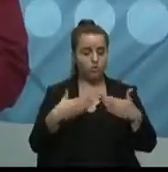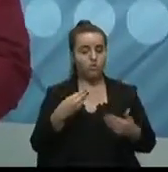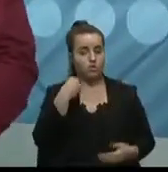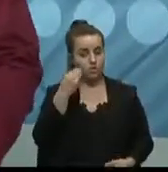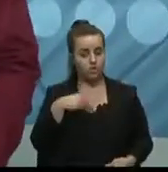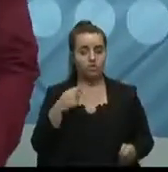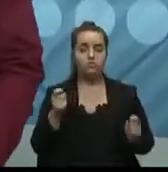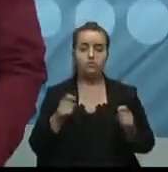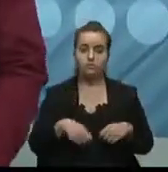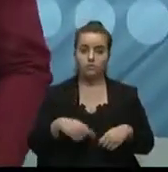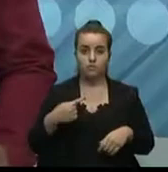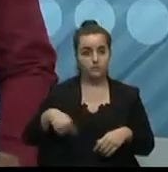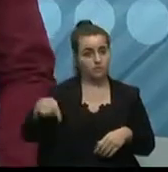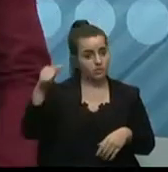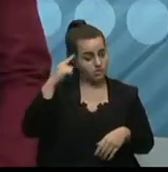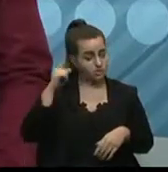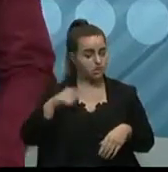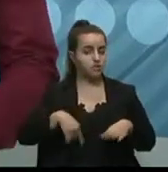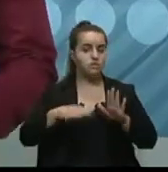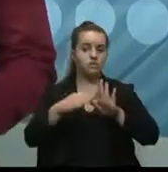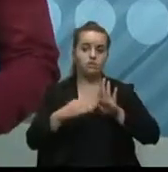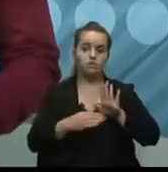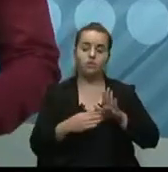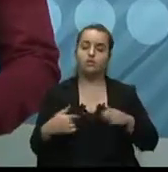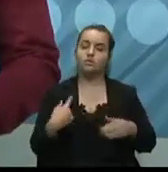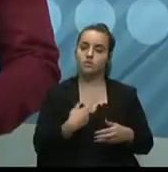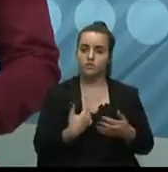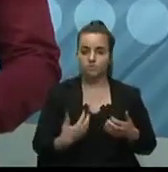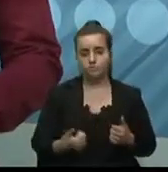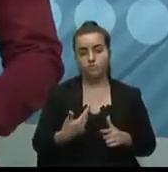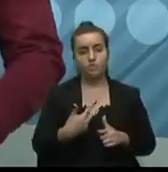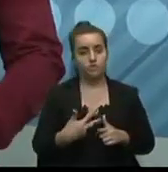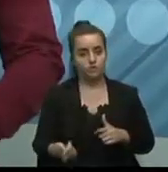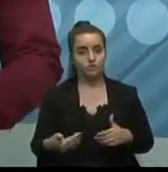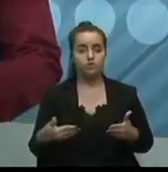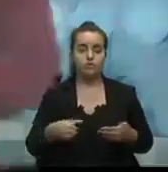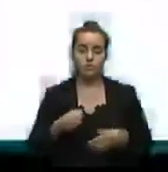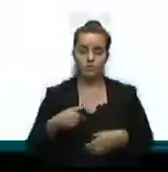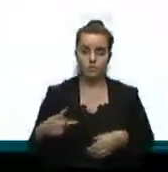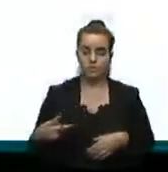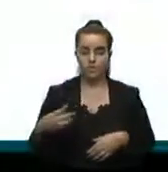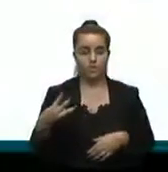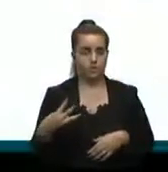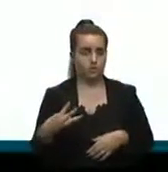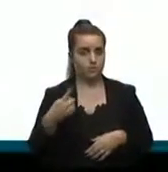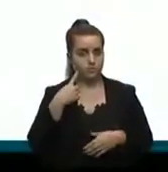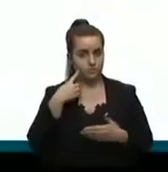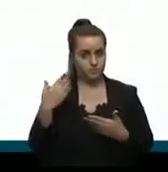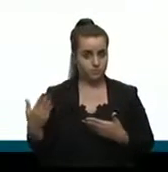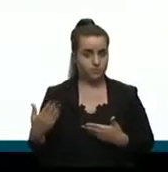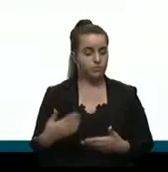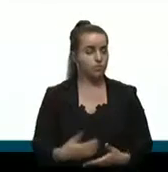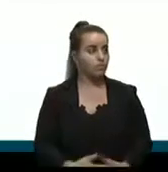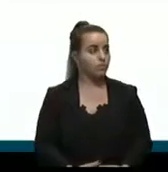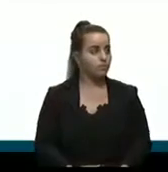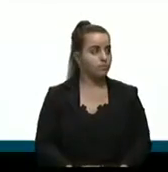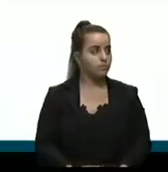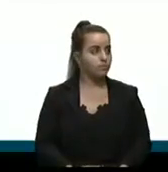hipótese. Considerando esses passos, vamos à resolução da situação problema 3. Acompanhe no